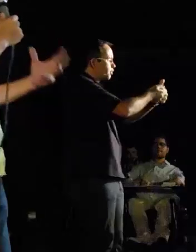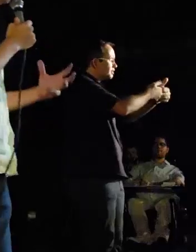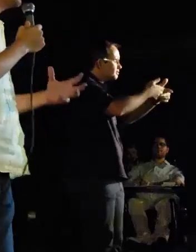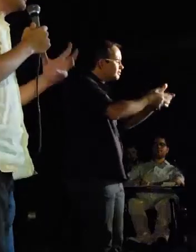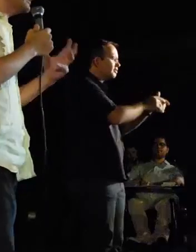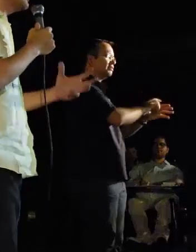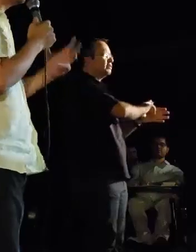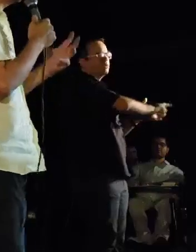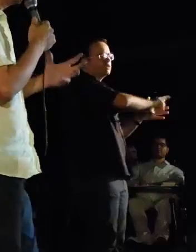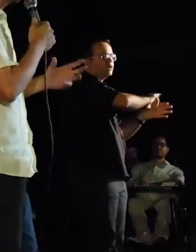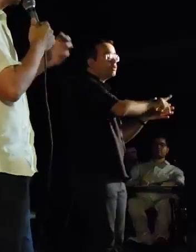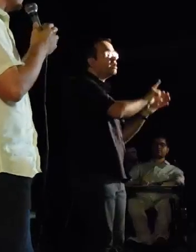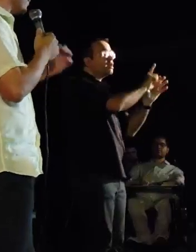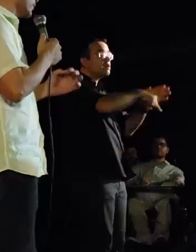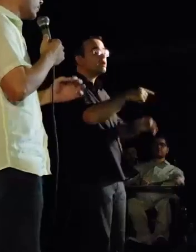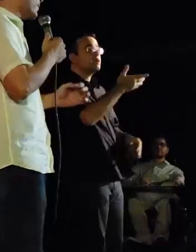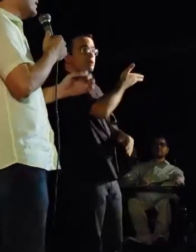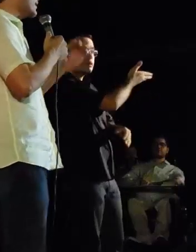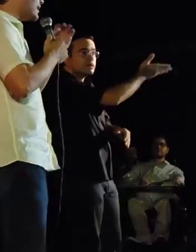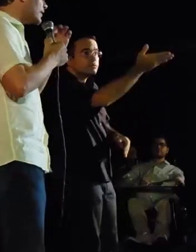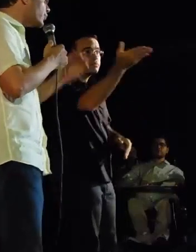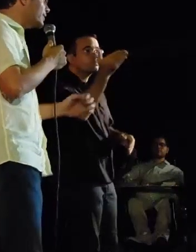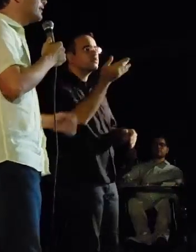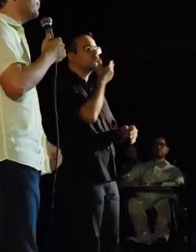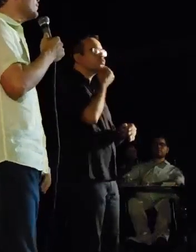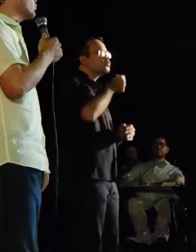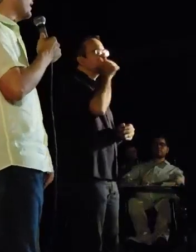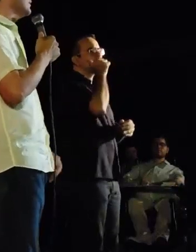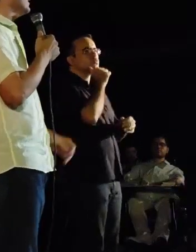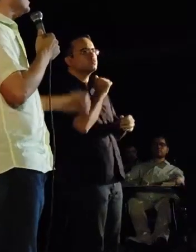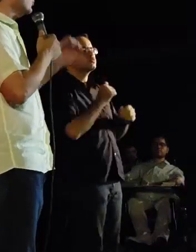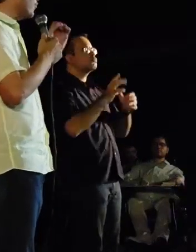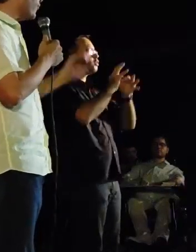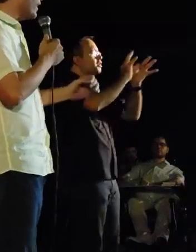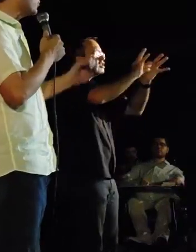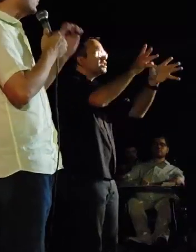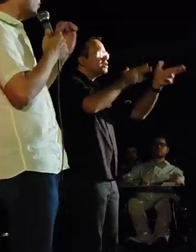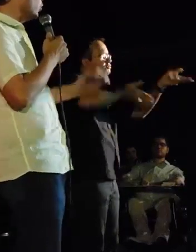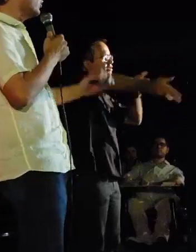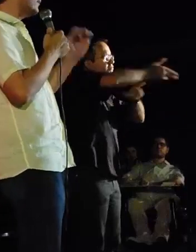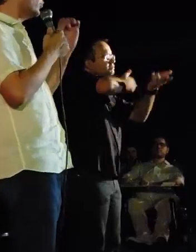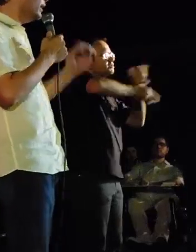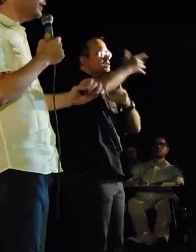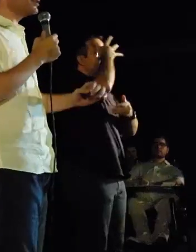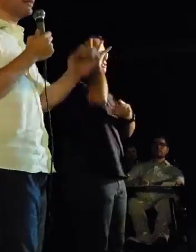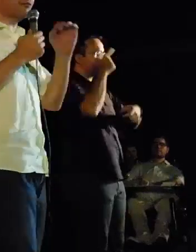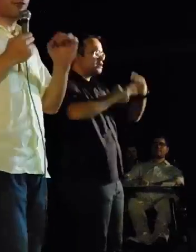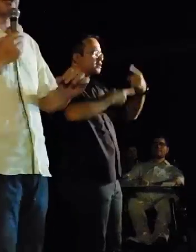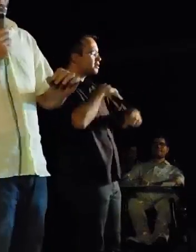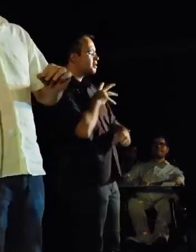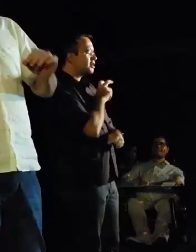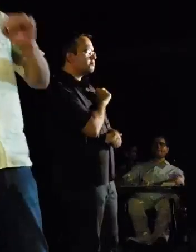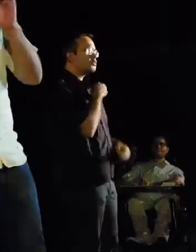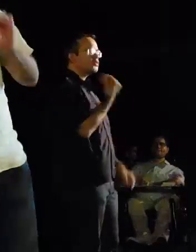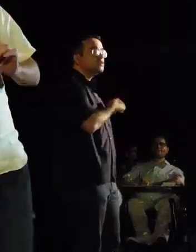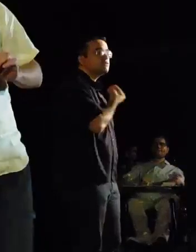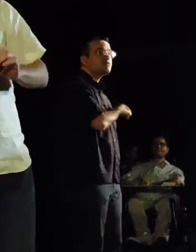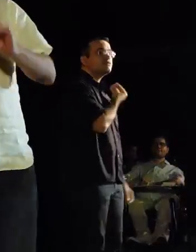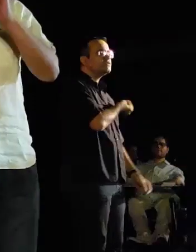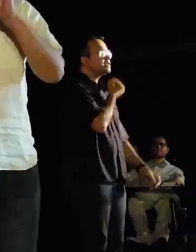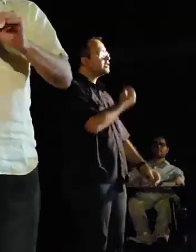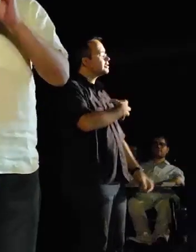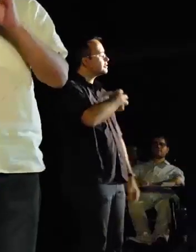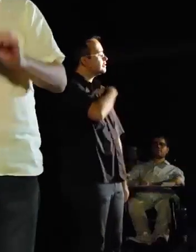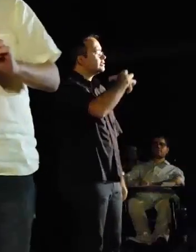da possibilidade daqueles e daquelas que, repito, nas relações interpessoais, no afeto, no amor, na política, na vida,